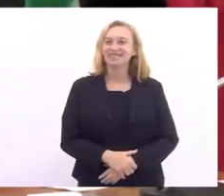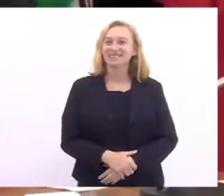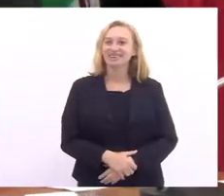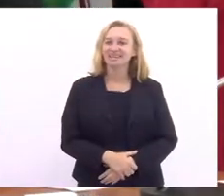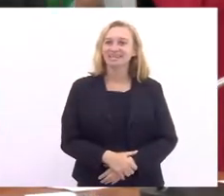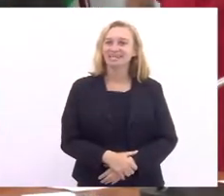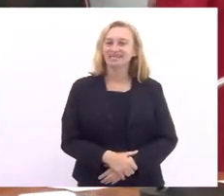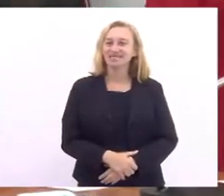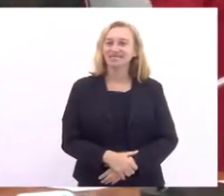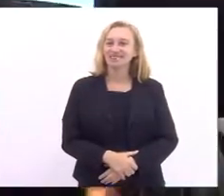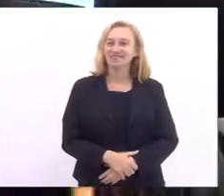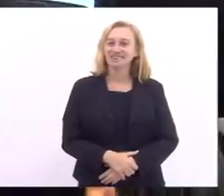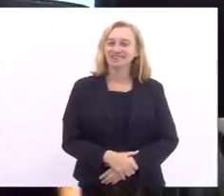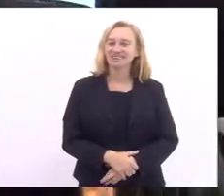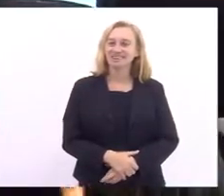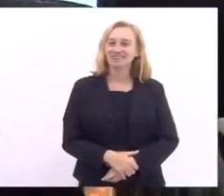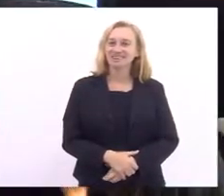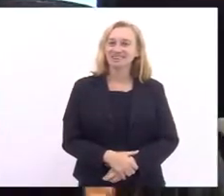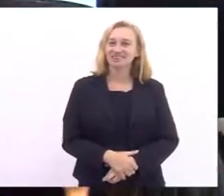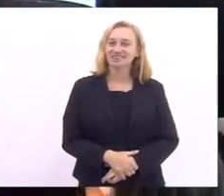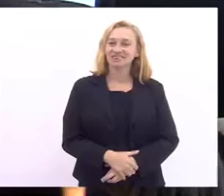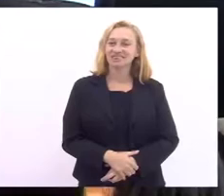E aí